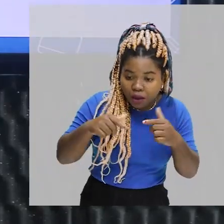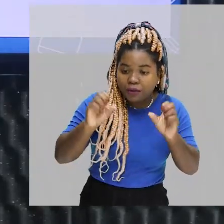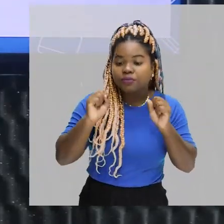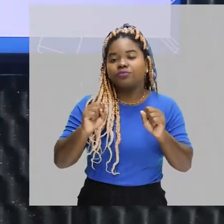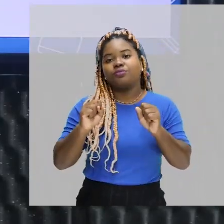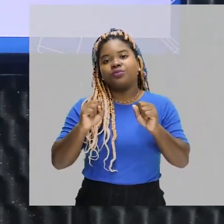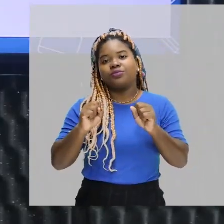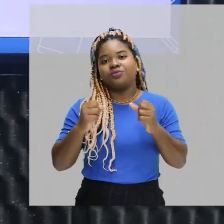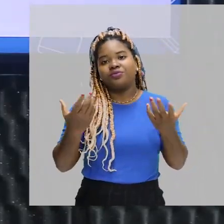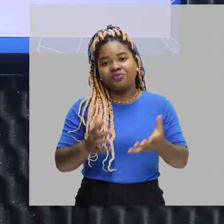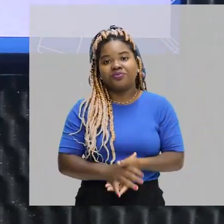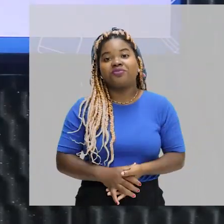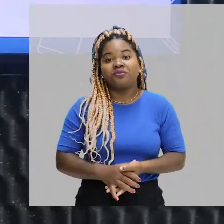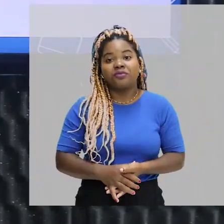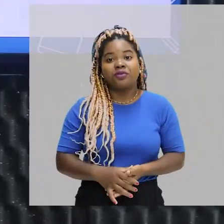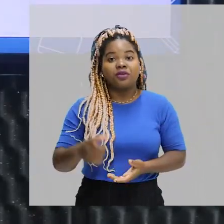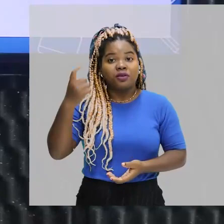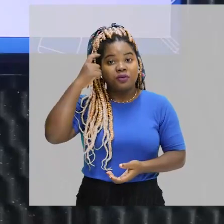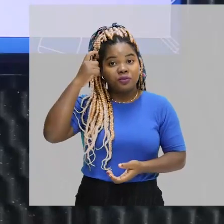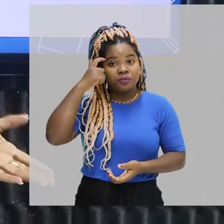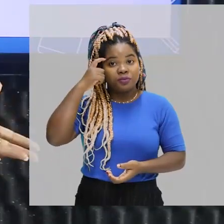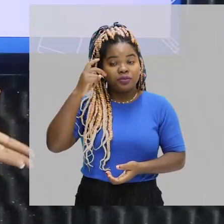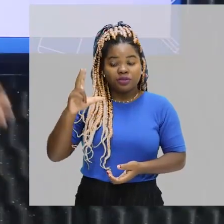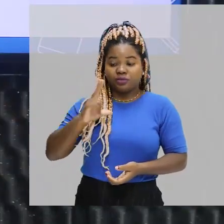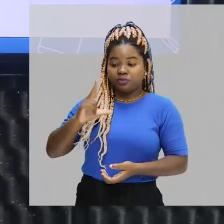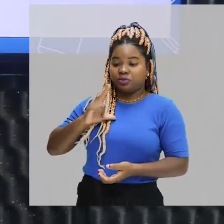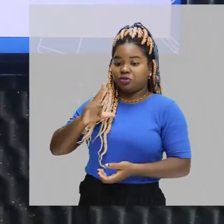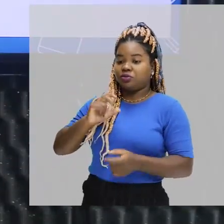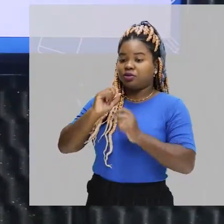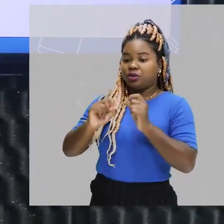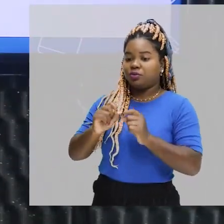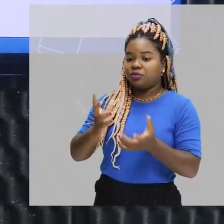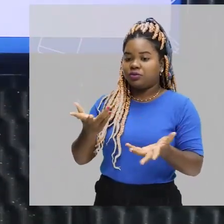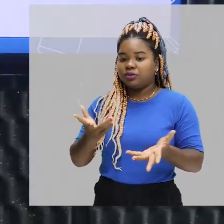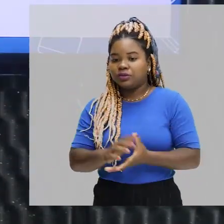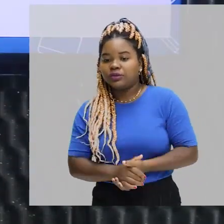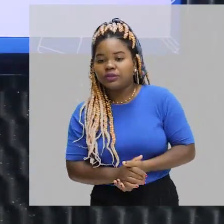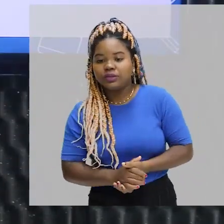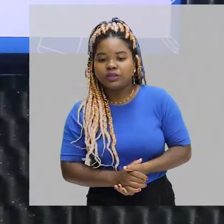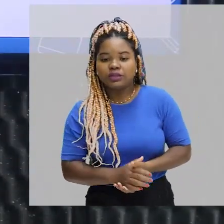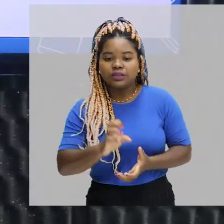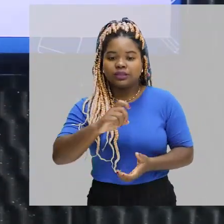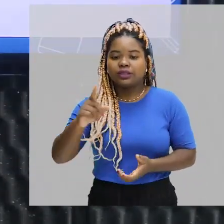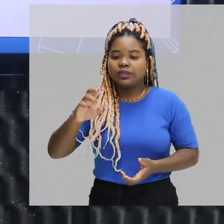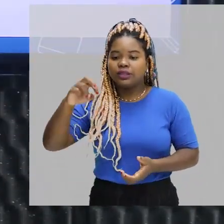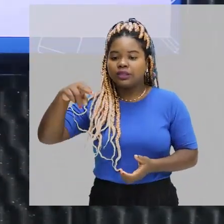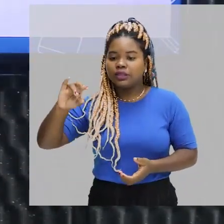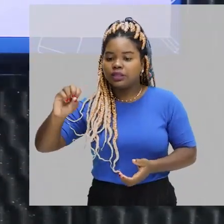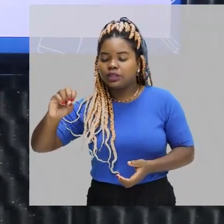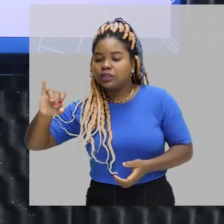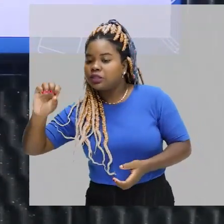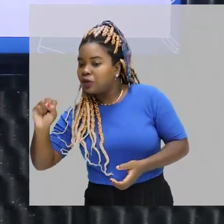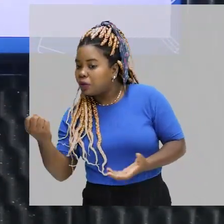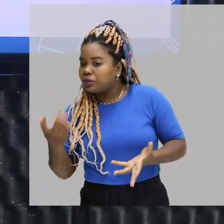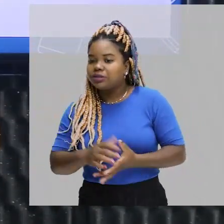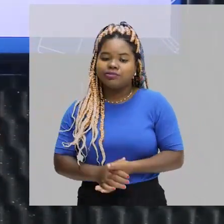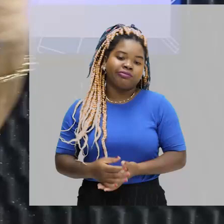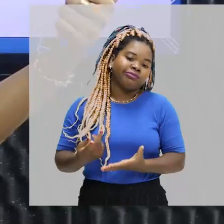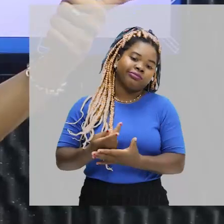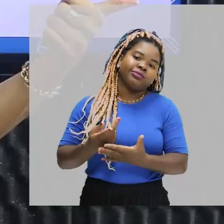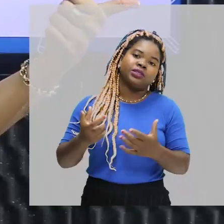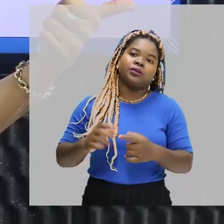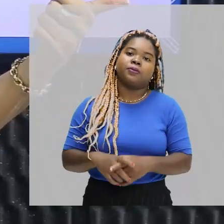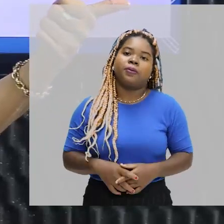caso, no meu ponto de vista, esse é nós e estamos juntos não é evolução, né? Mas tudo bem. Então, mas todo mundo entende. Quando é nós, quer dizer,